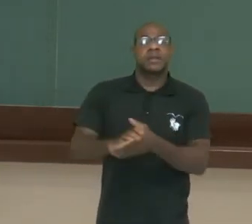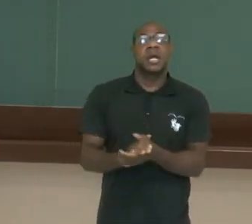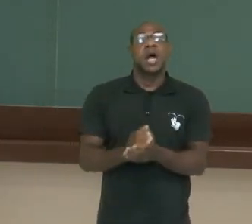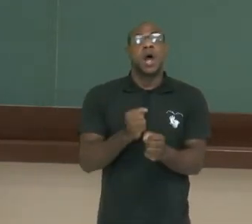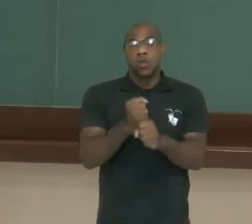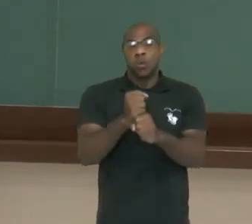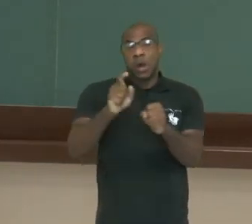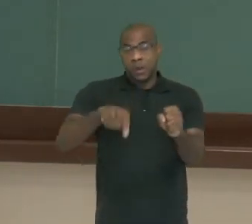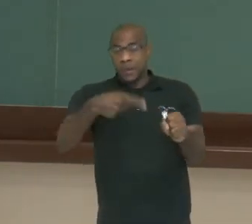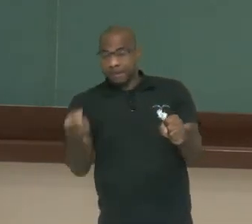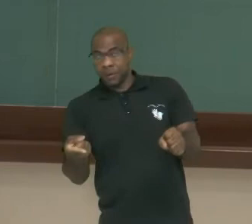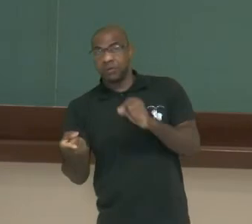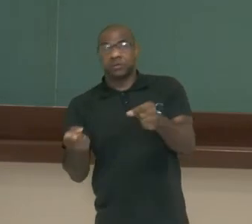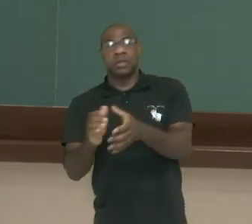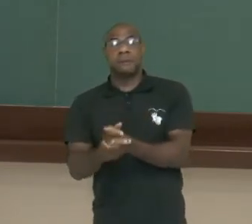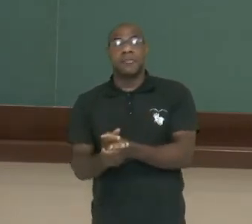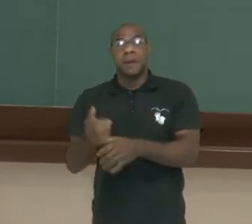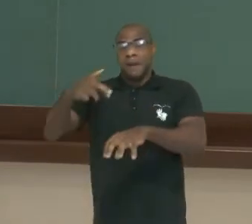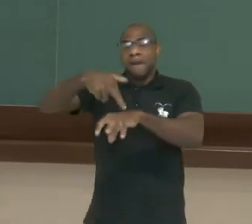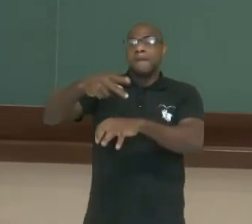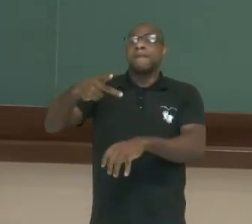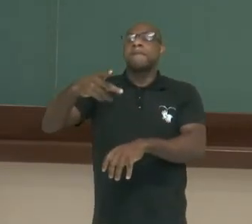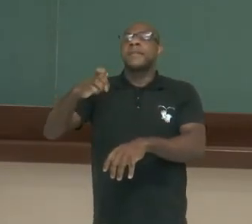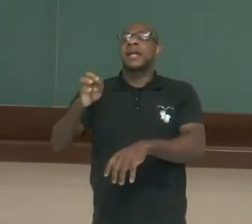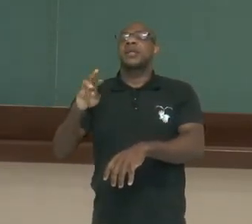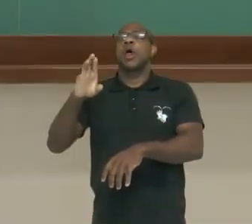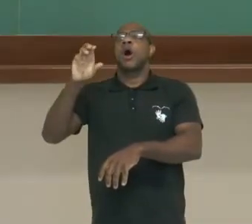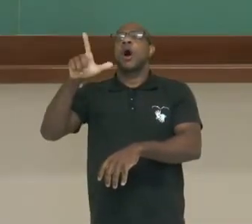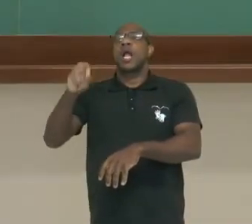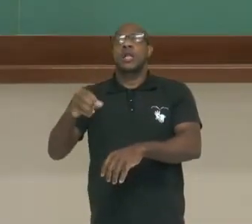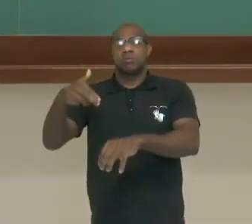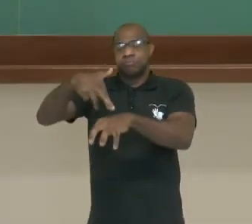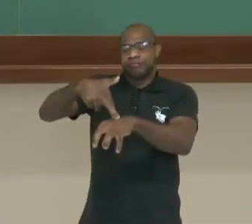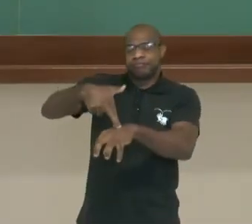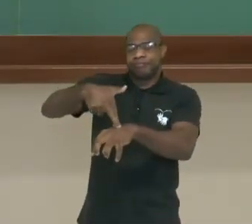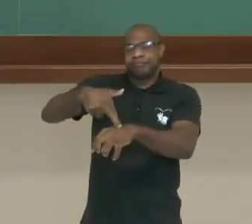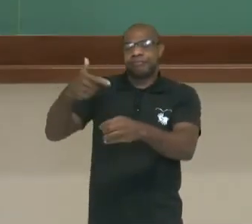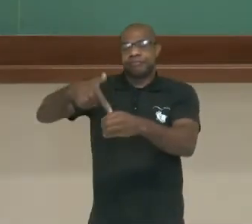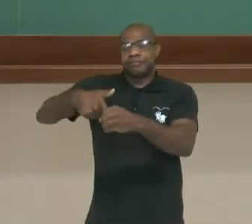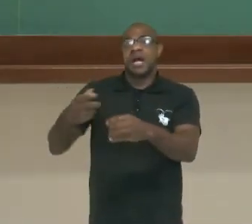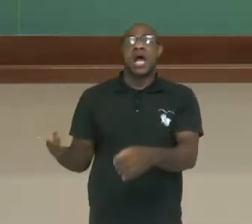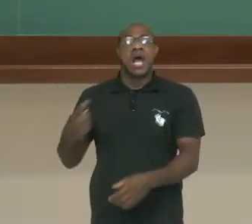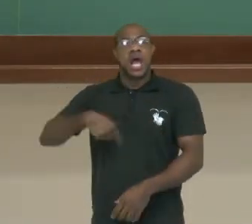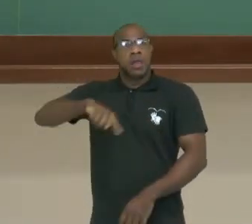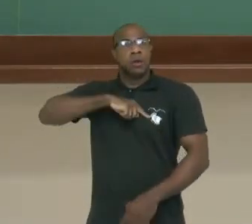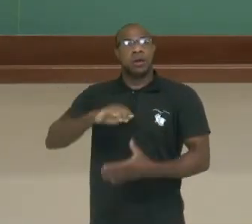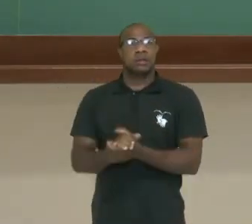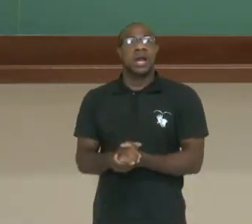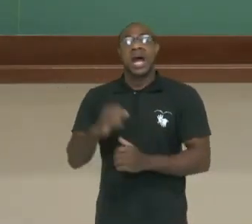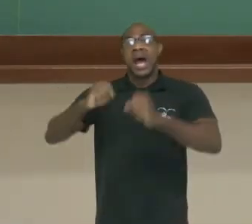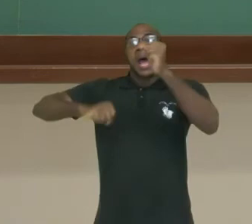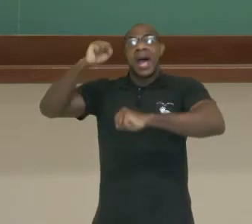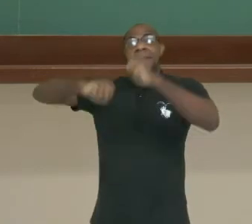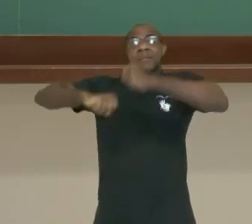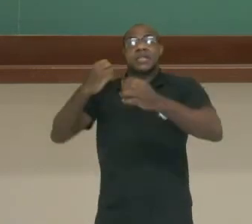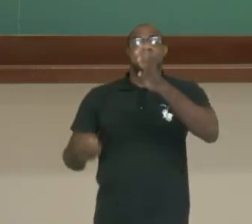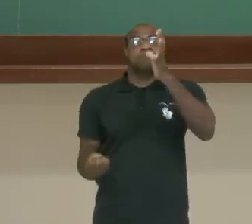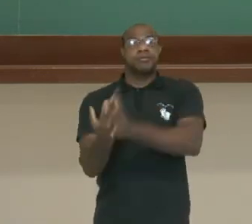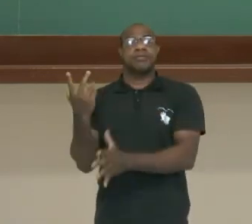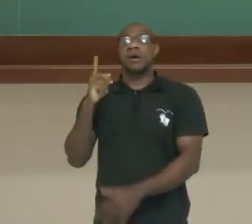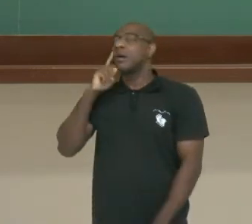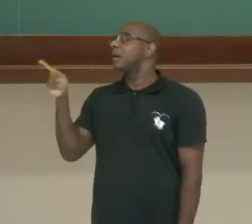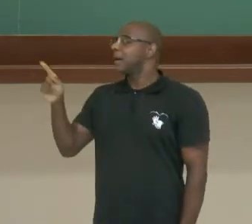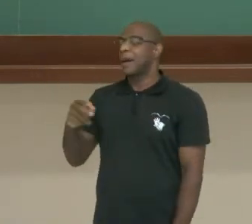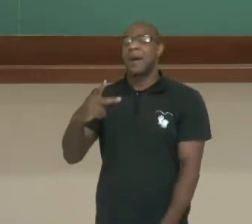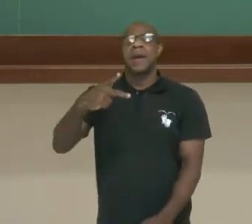da campanha O Petróleo é Nosso, a criação da Petrobras, uma empresa estatal, portanto do governo,